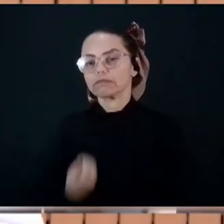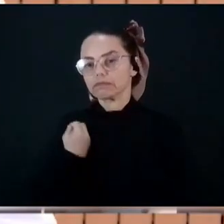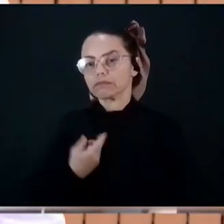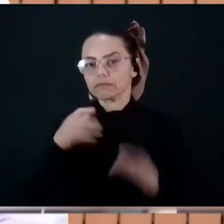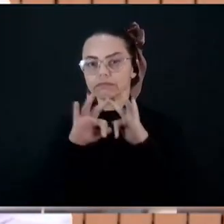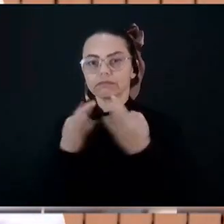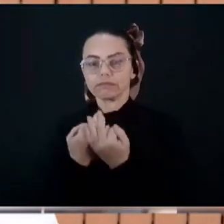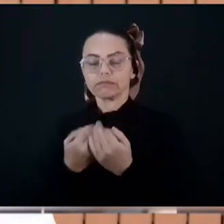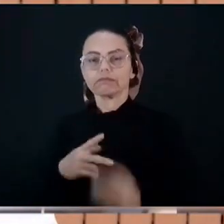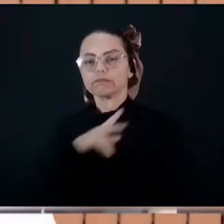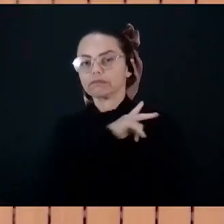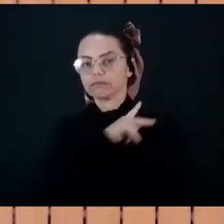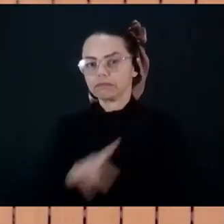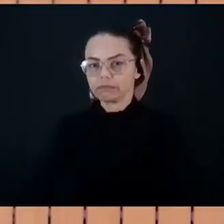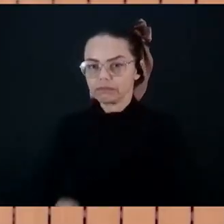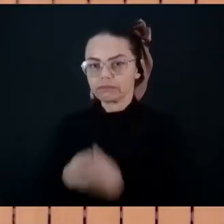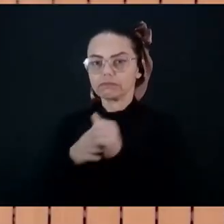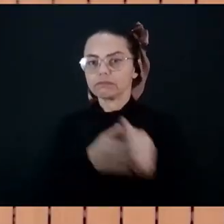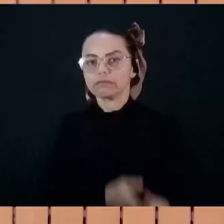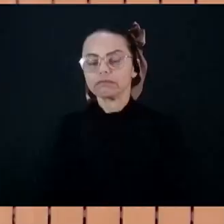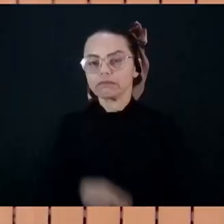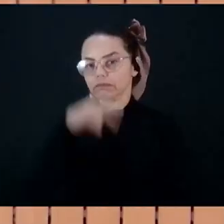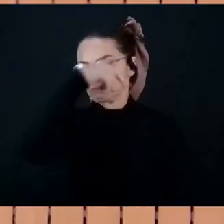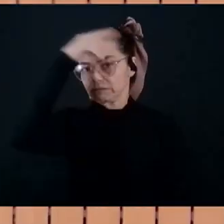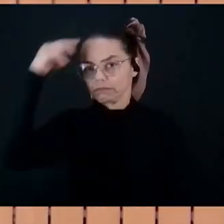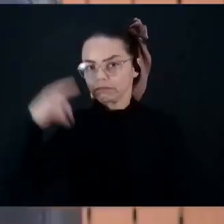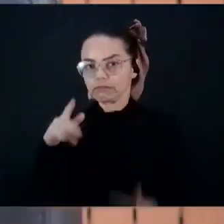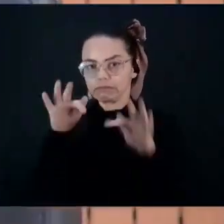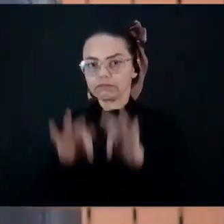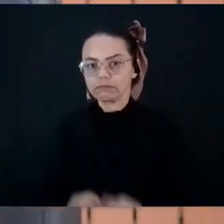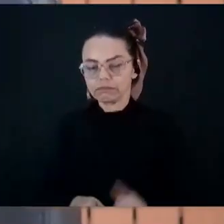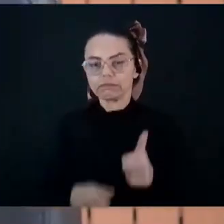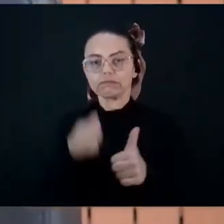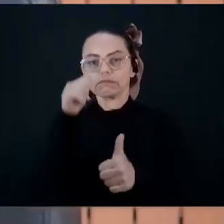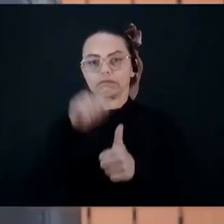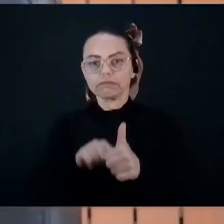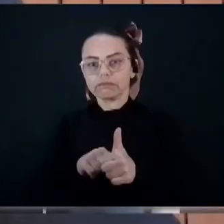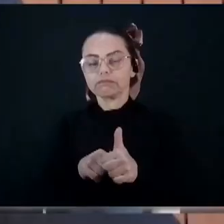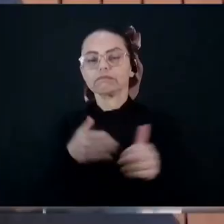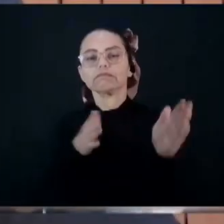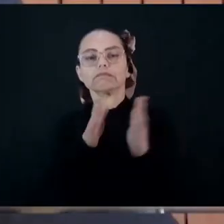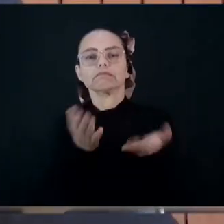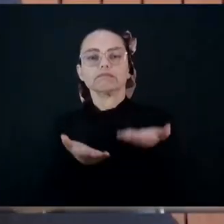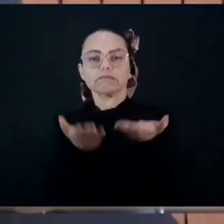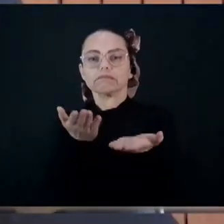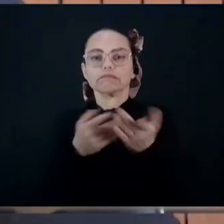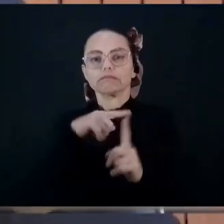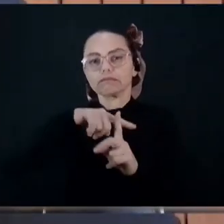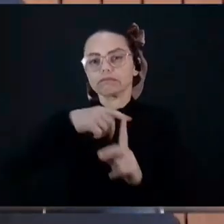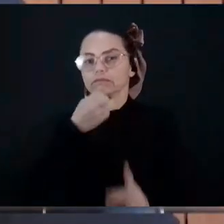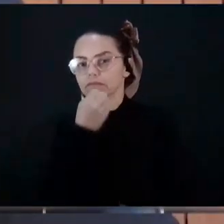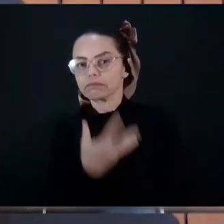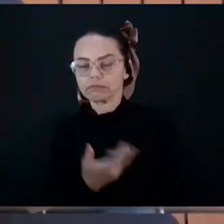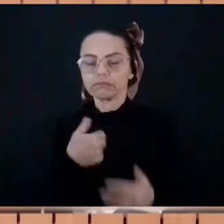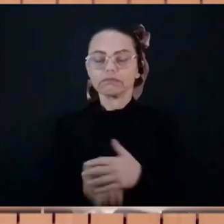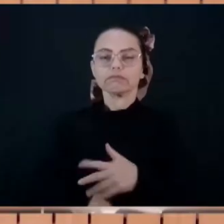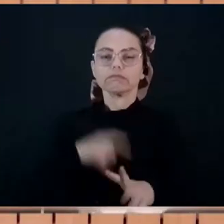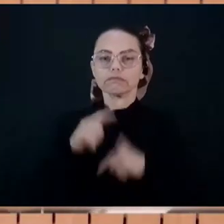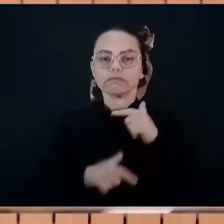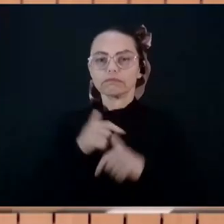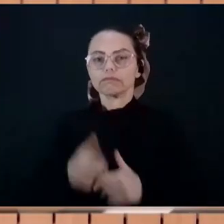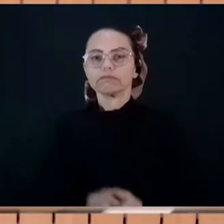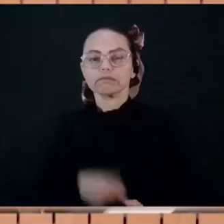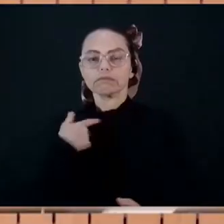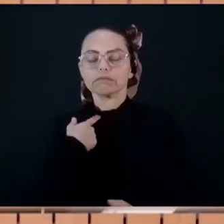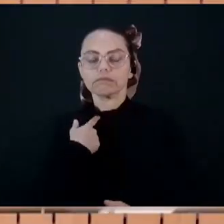pelo vereador Nick Schneider, encerrou o primeiro semestre com um balanço positivo das atividades. Uma das agendas foi uma